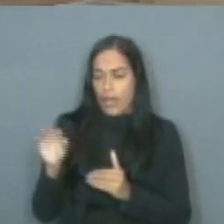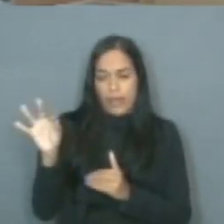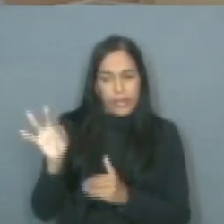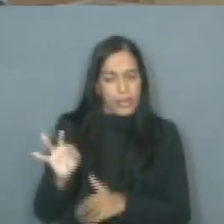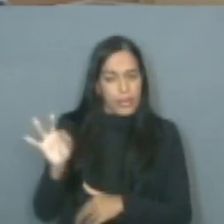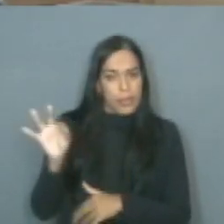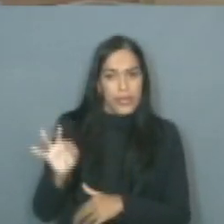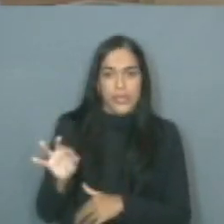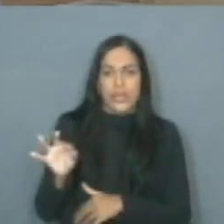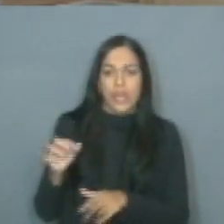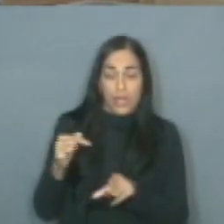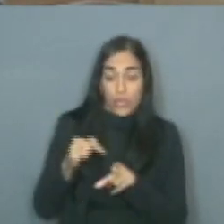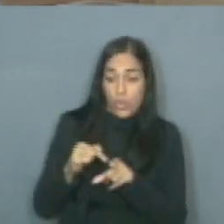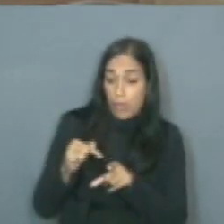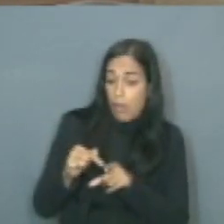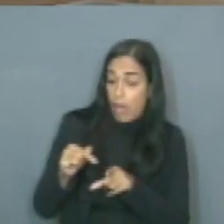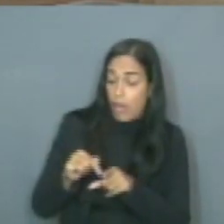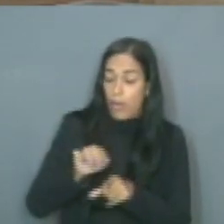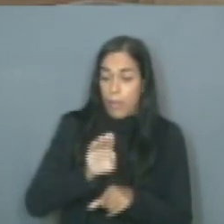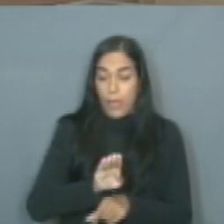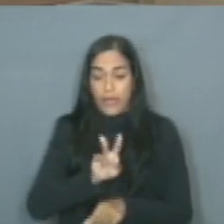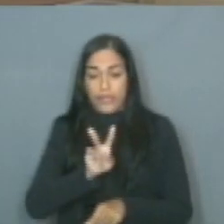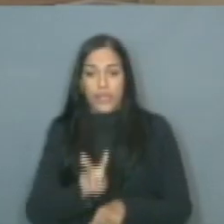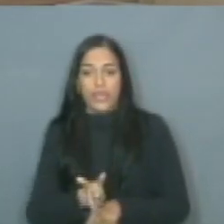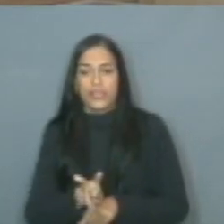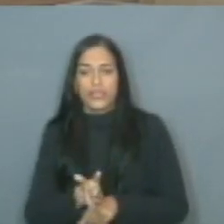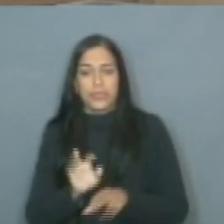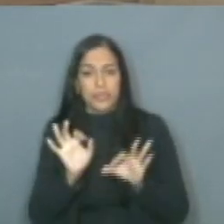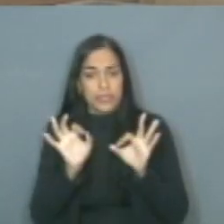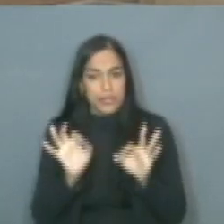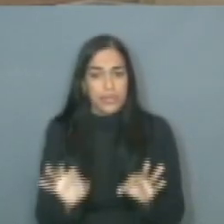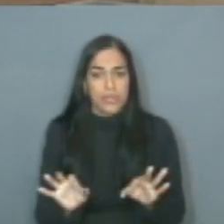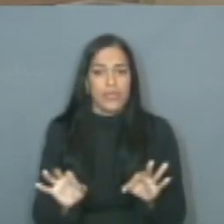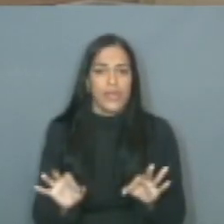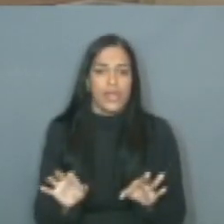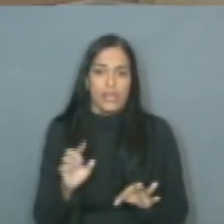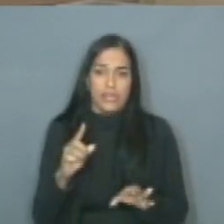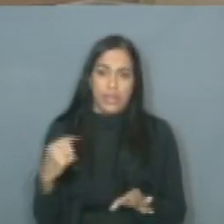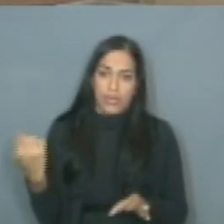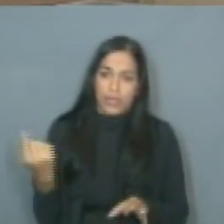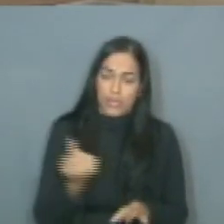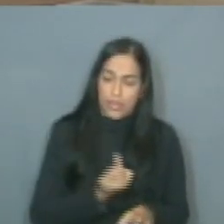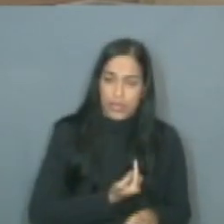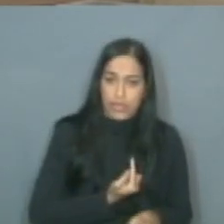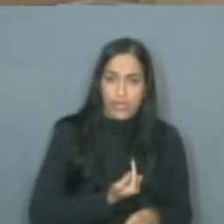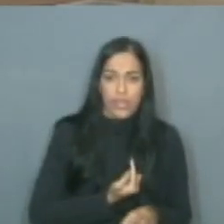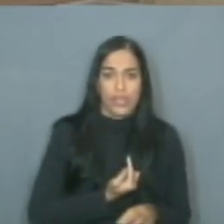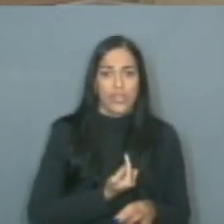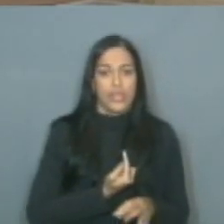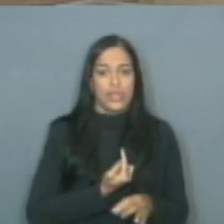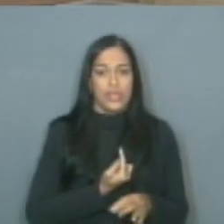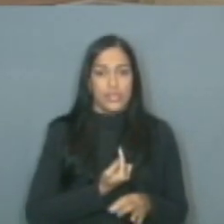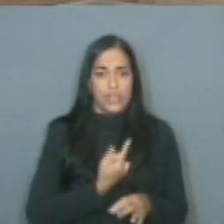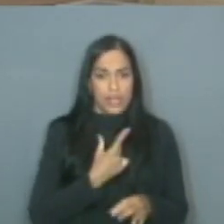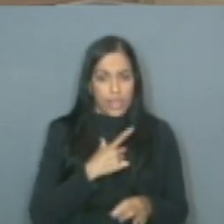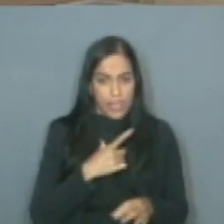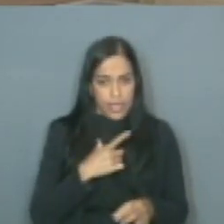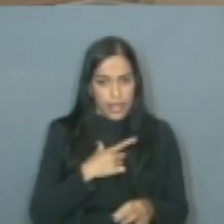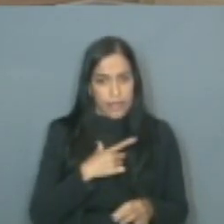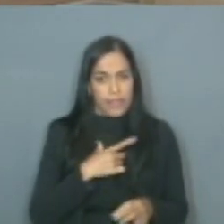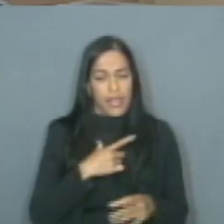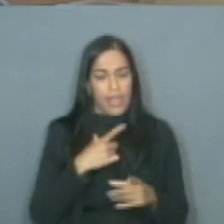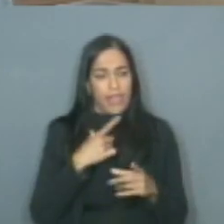40% do bairro de Boa Viagem, eu tenho certeza que quando a gente quando a gente tiver os dados